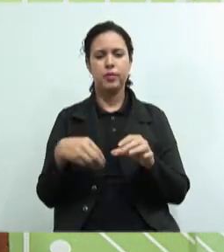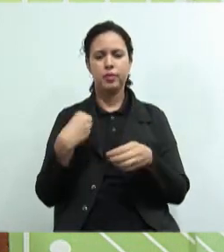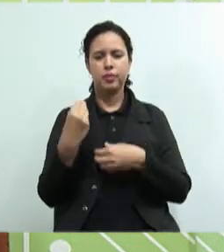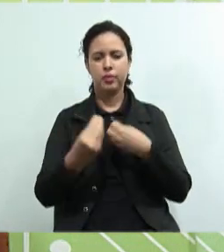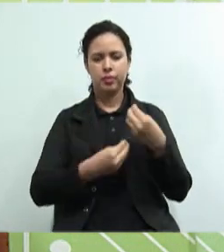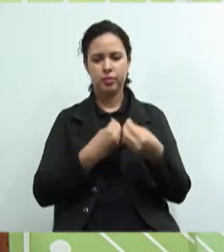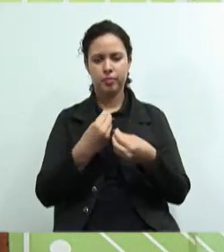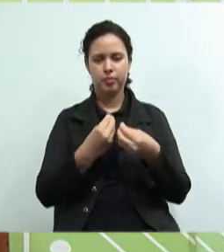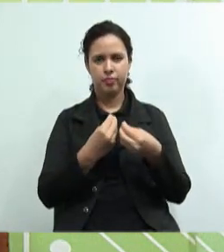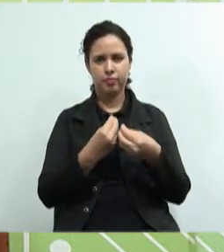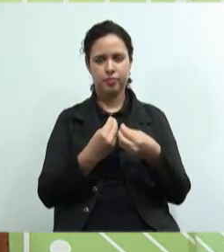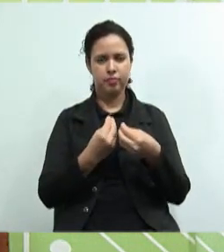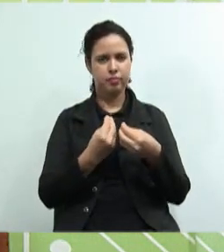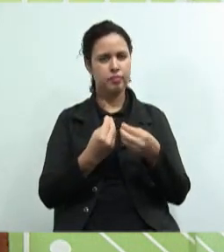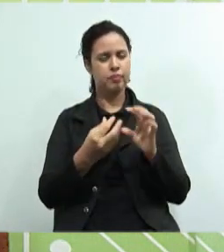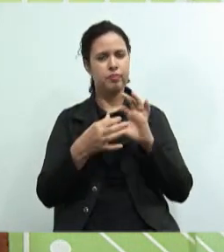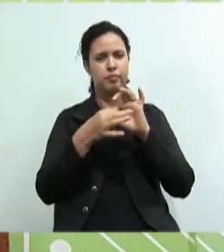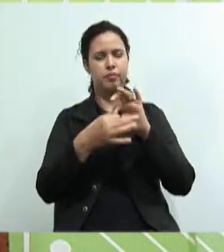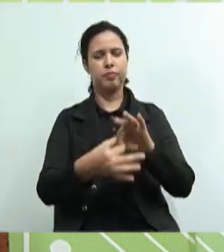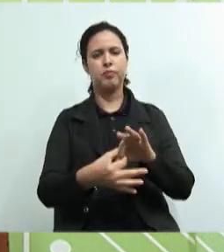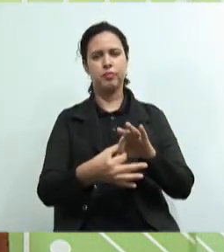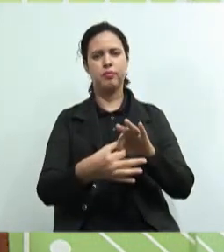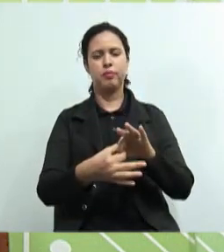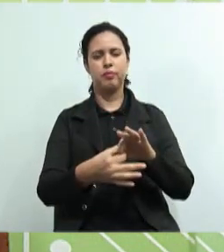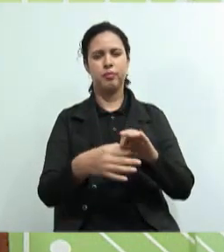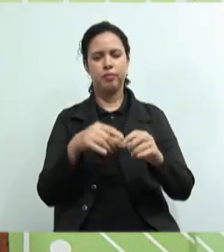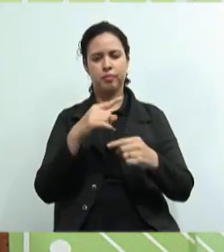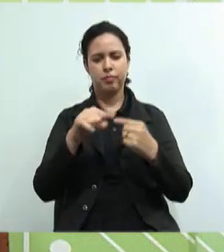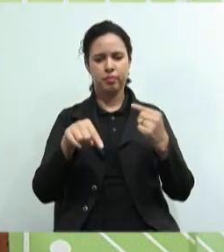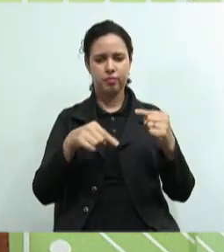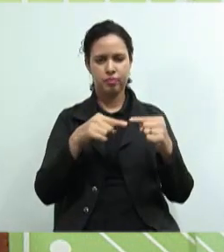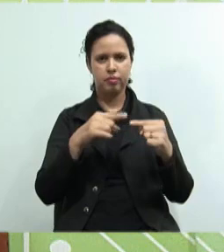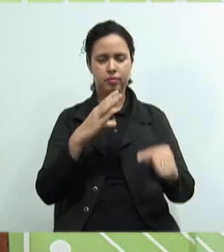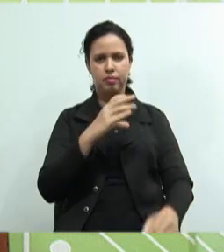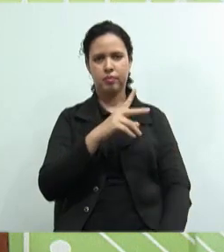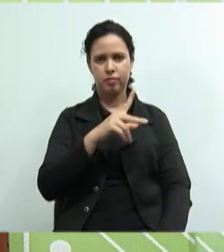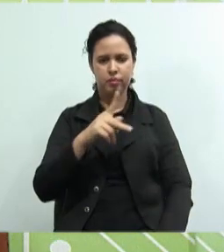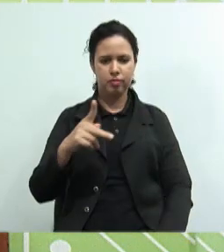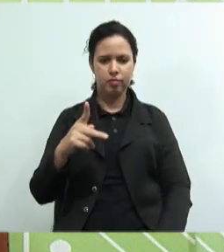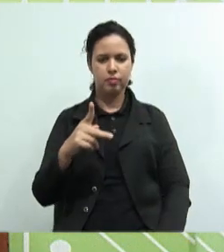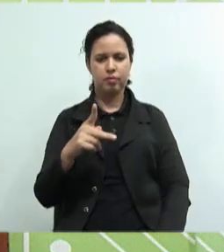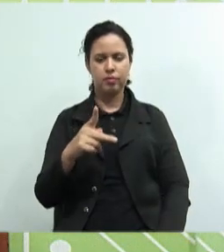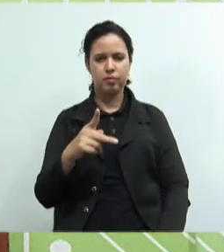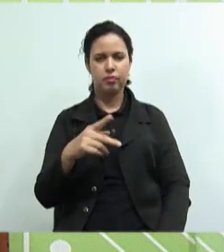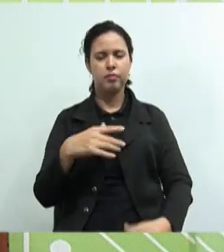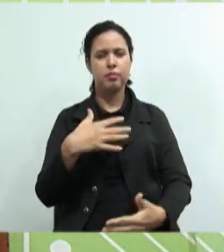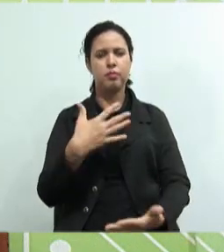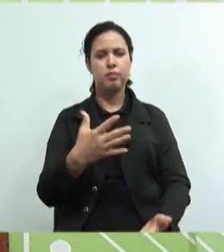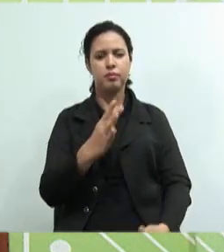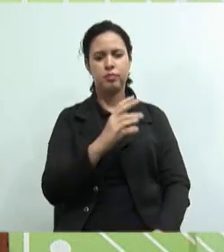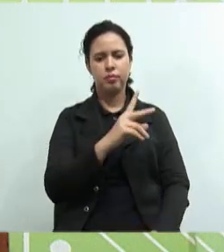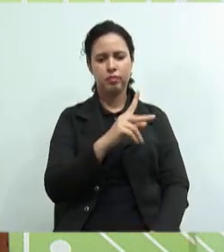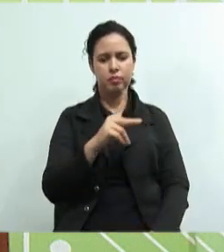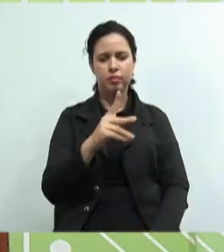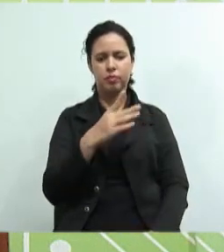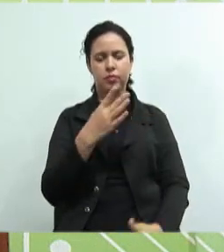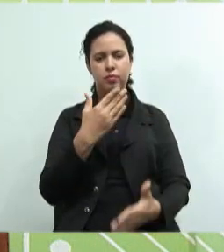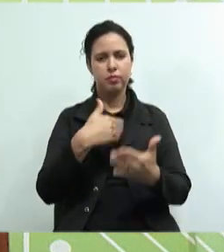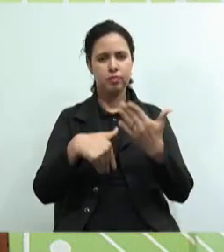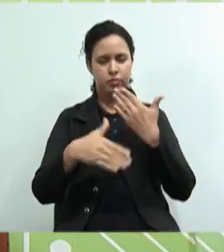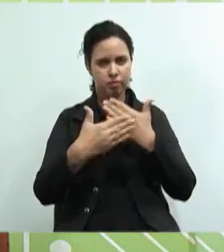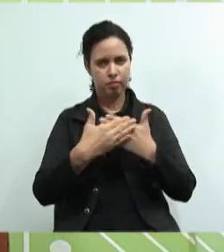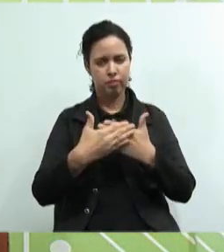são intimamente ligados aos propósitos do cooperativismo. O cooperativismo está ligado a todas essas